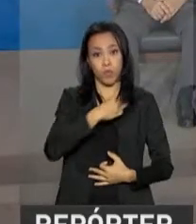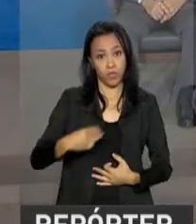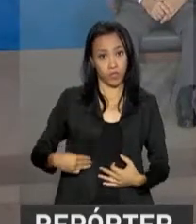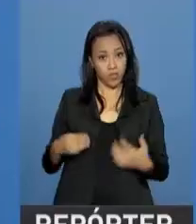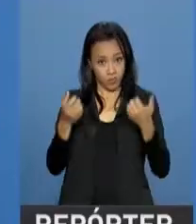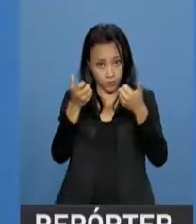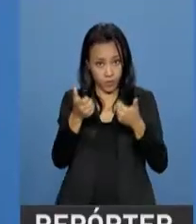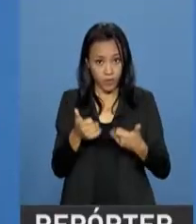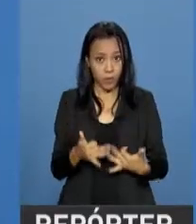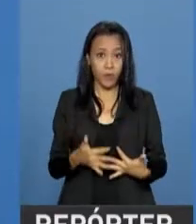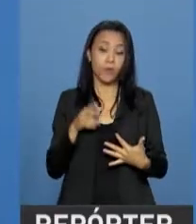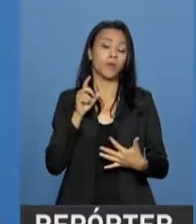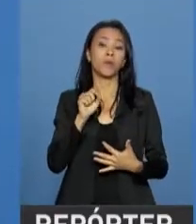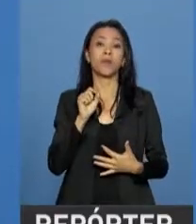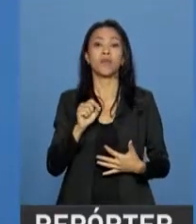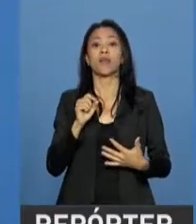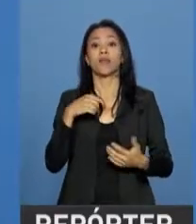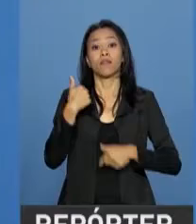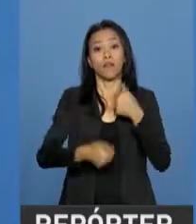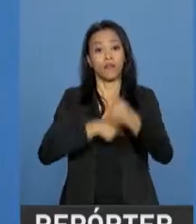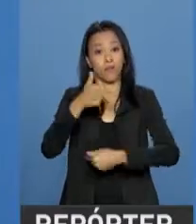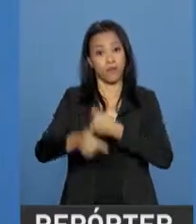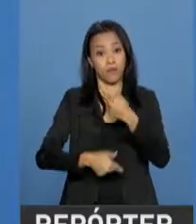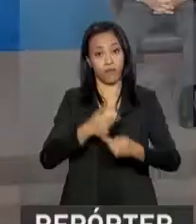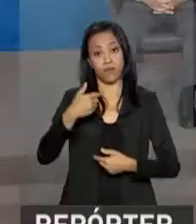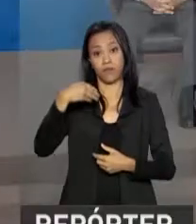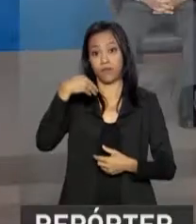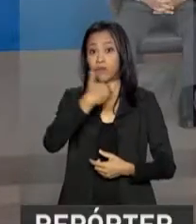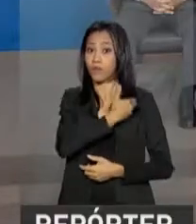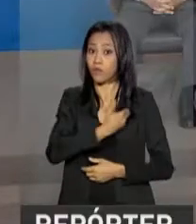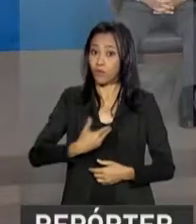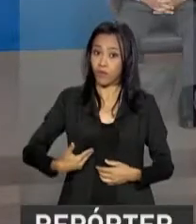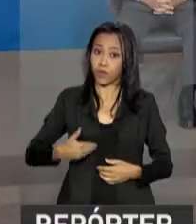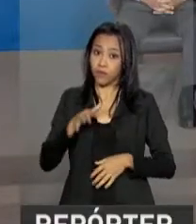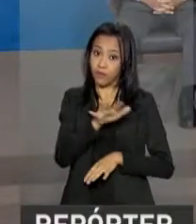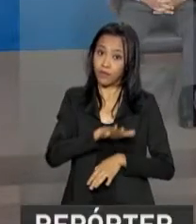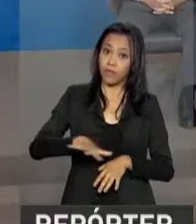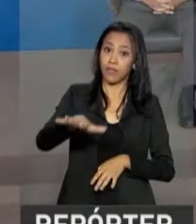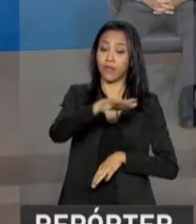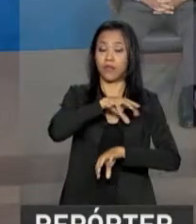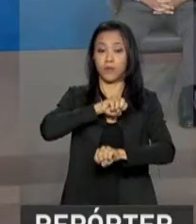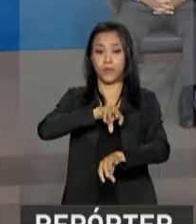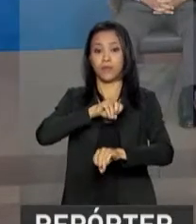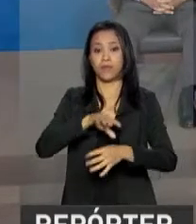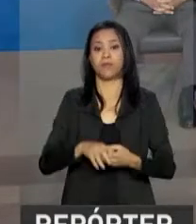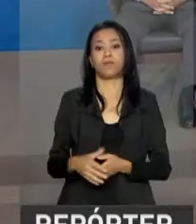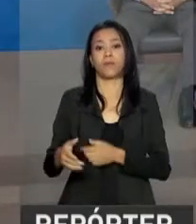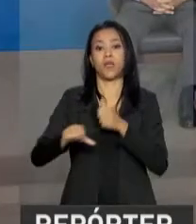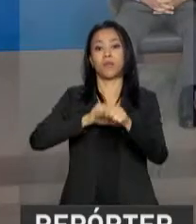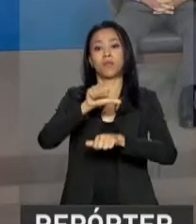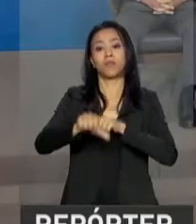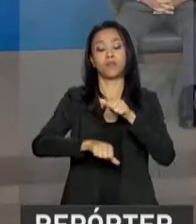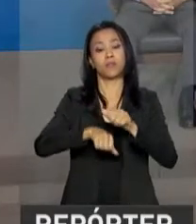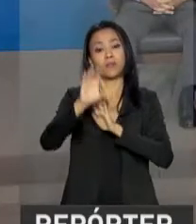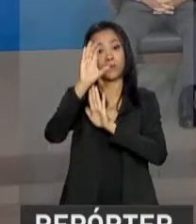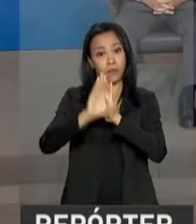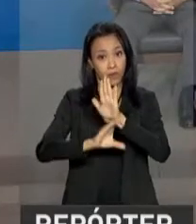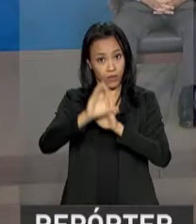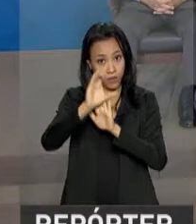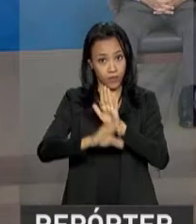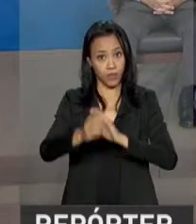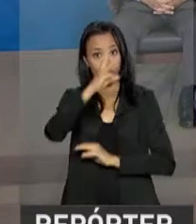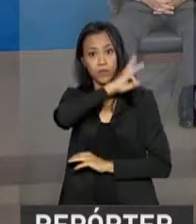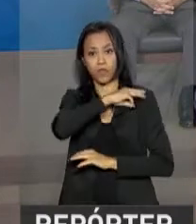destacou iniciativas do governo na área a reforma do ensino médio tão debatido durante